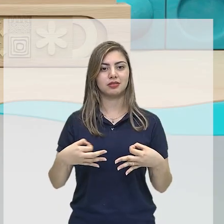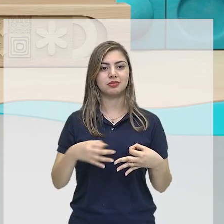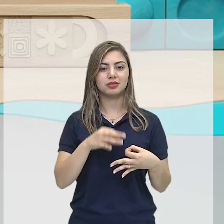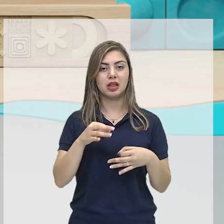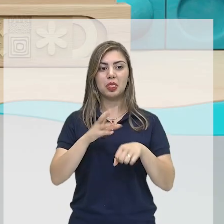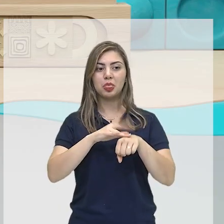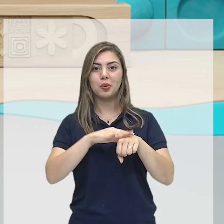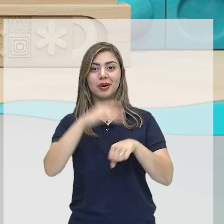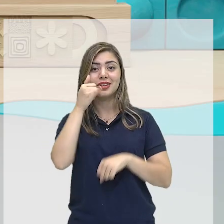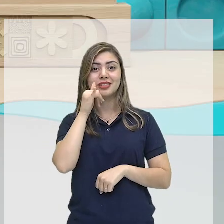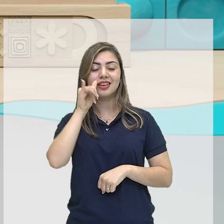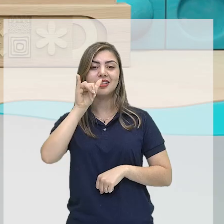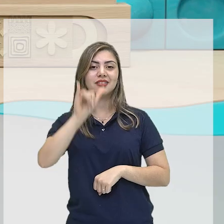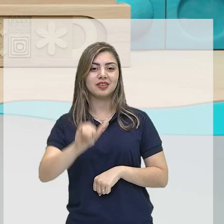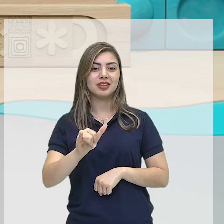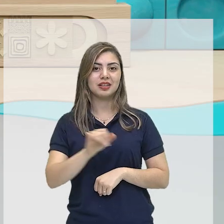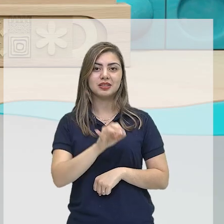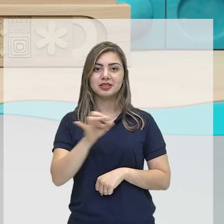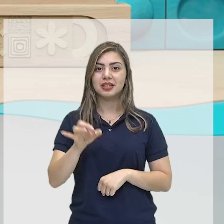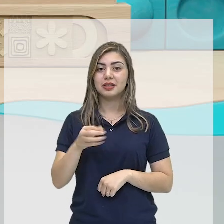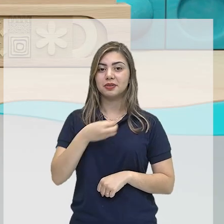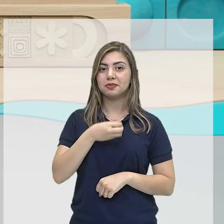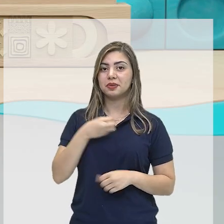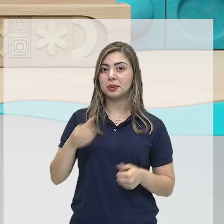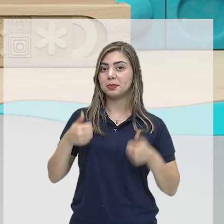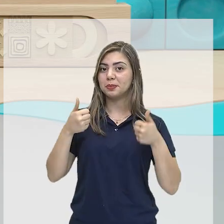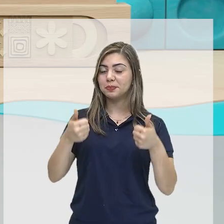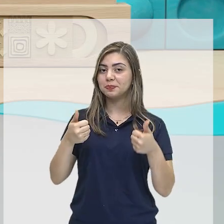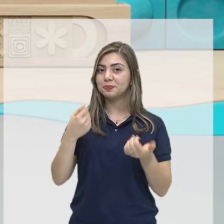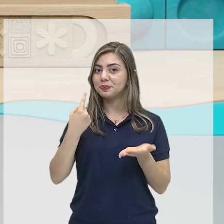vida. Combinado? Muito bem. Então, a partir